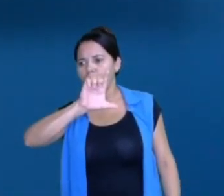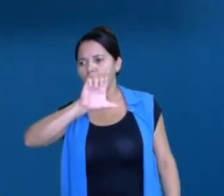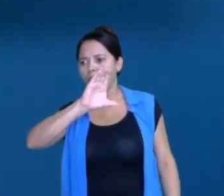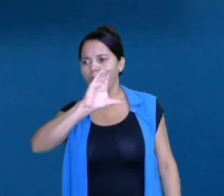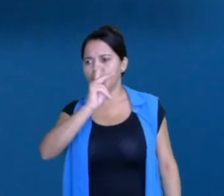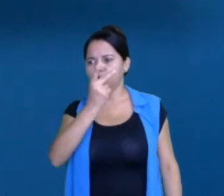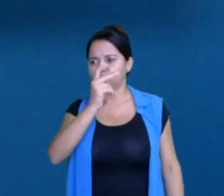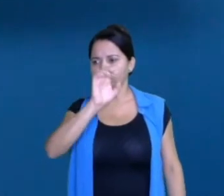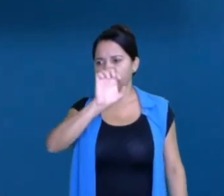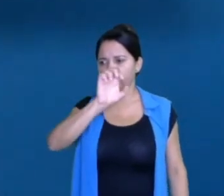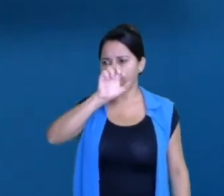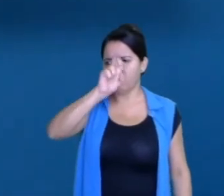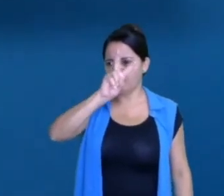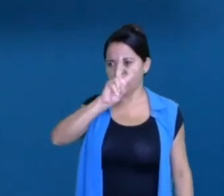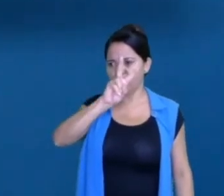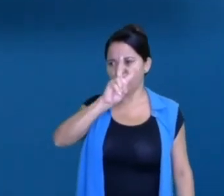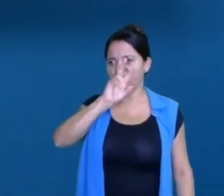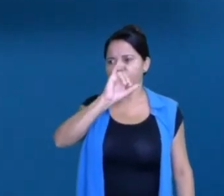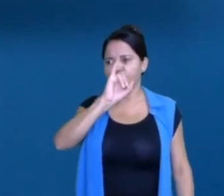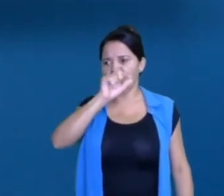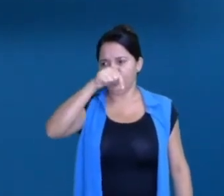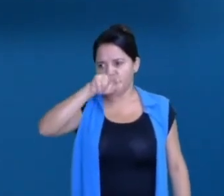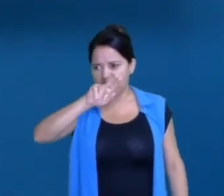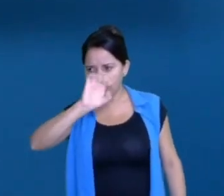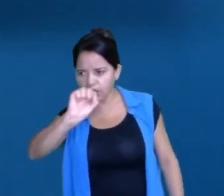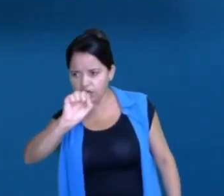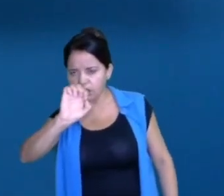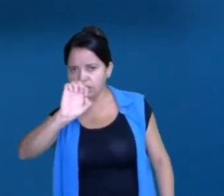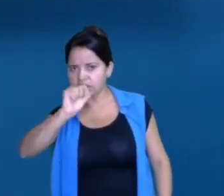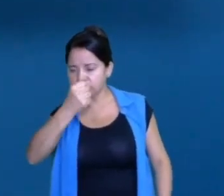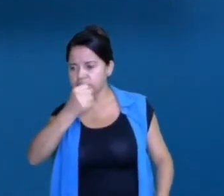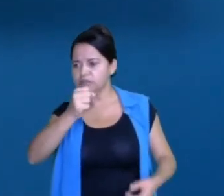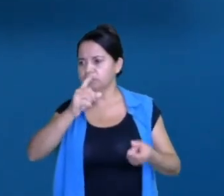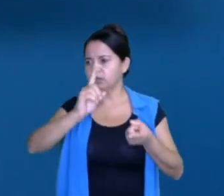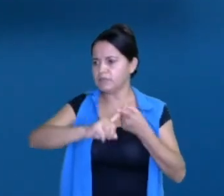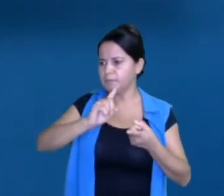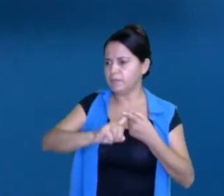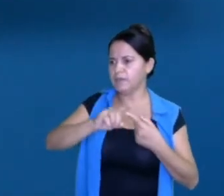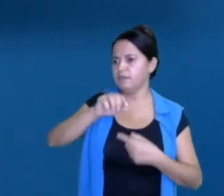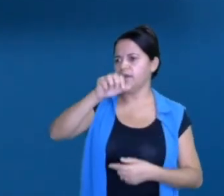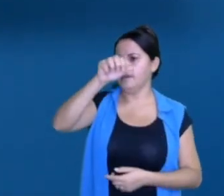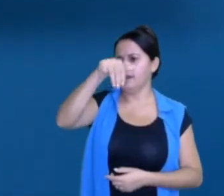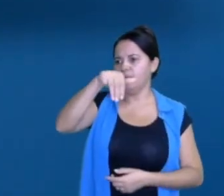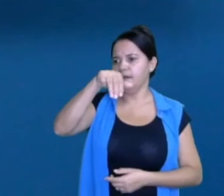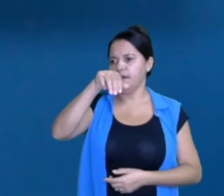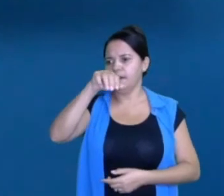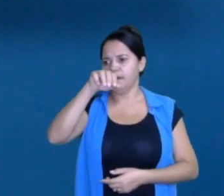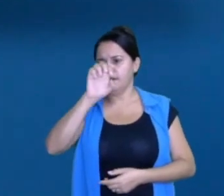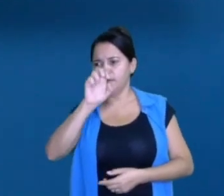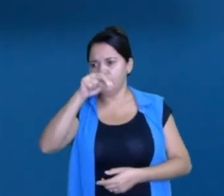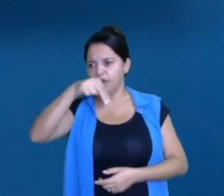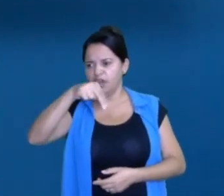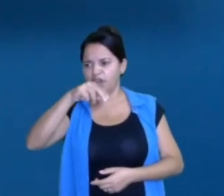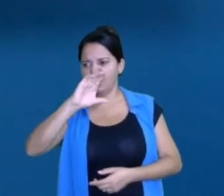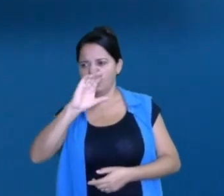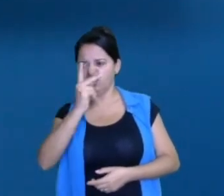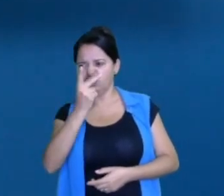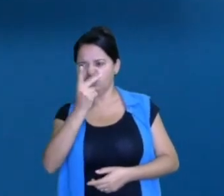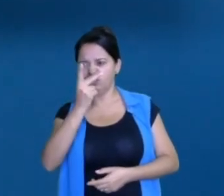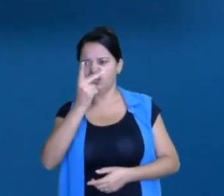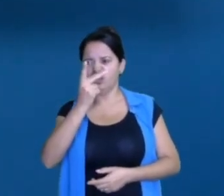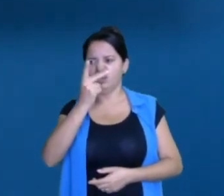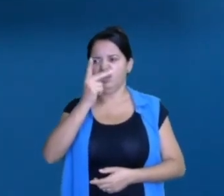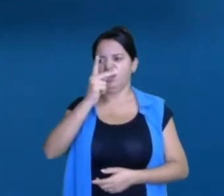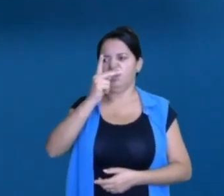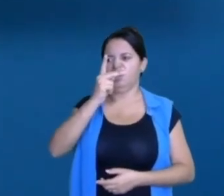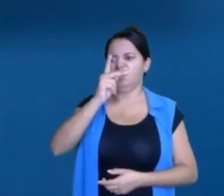o menchevique, minoria, vai ficar do lado ali dos nobres e não vai ser nada bom para eles, não. Tá